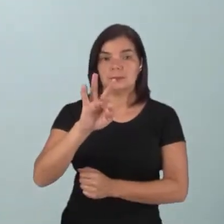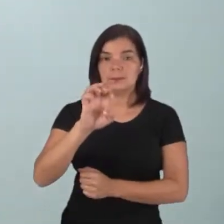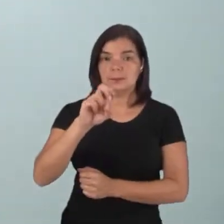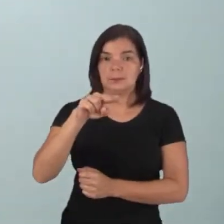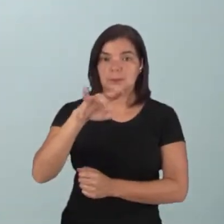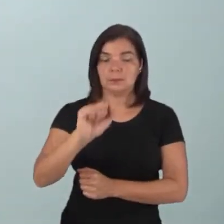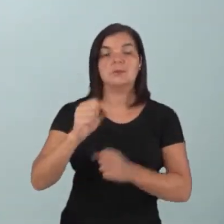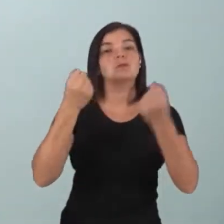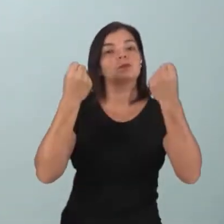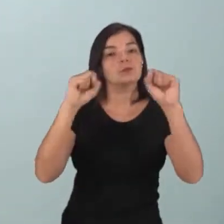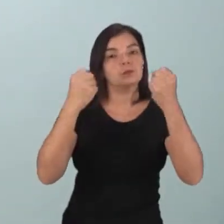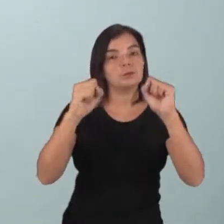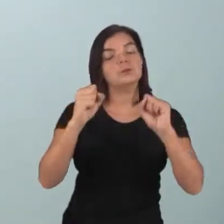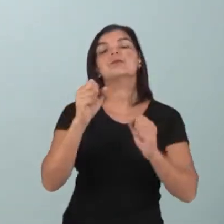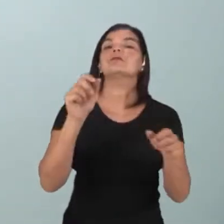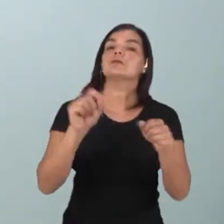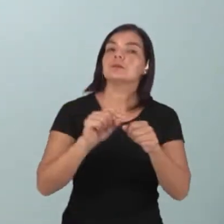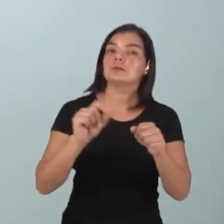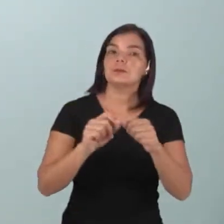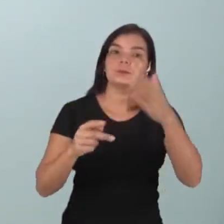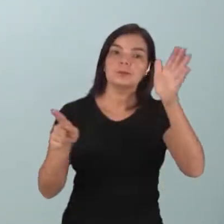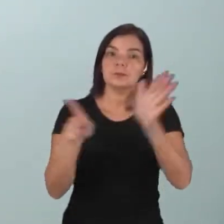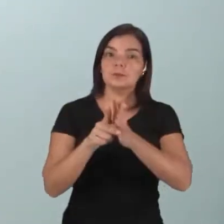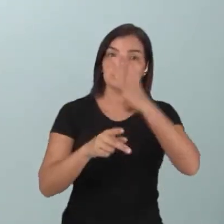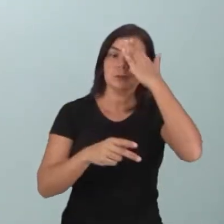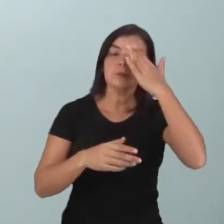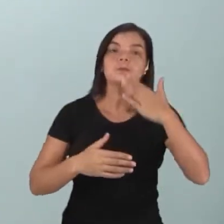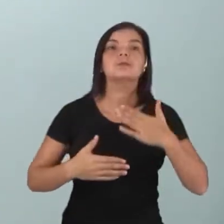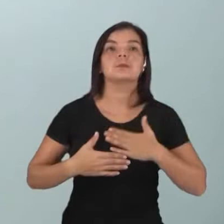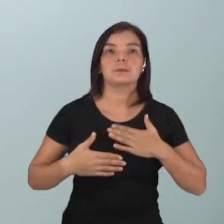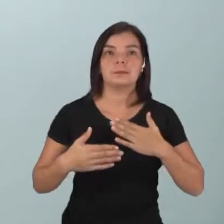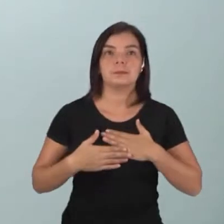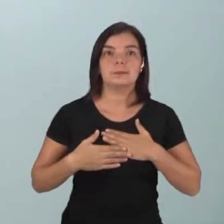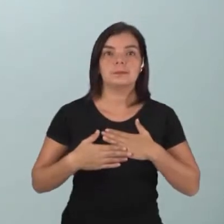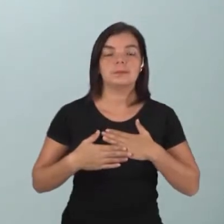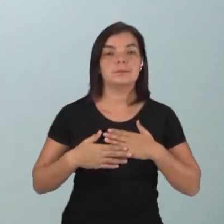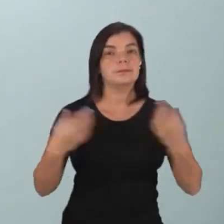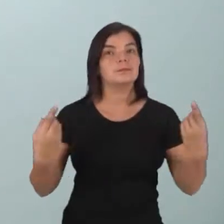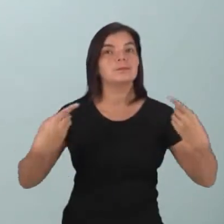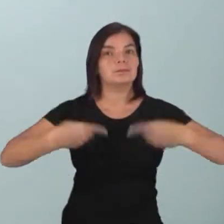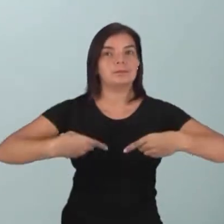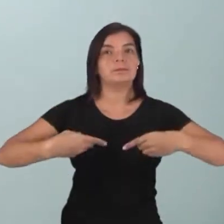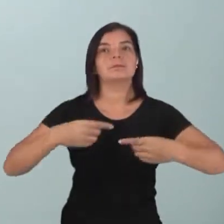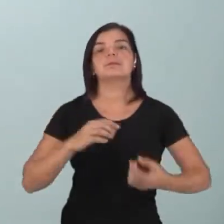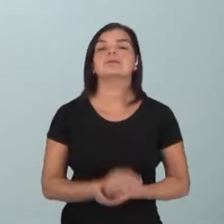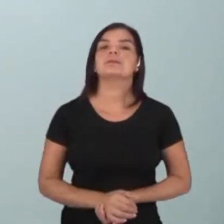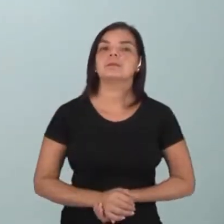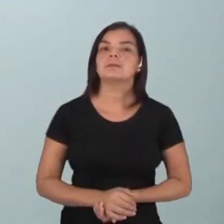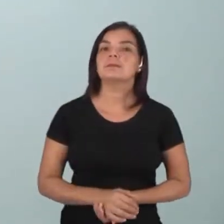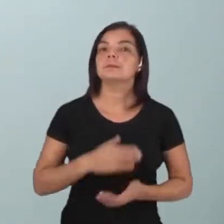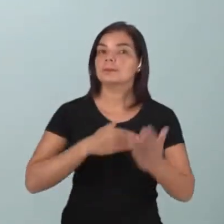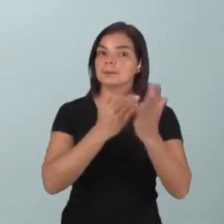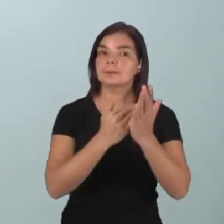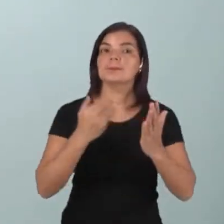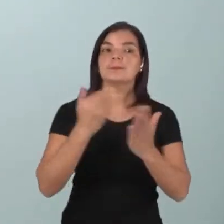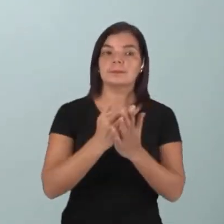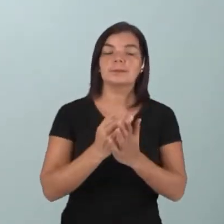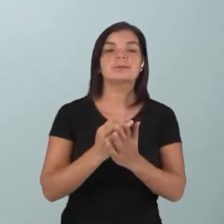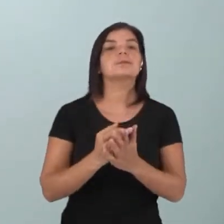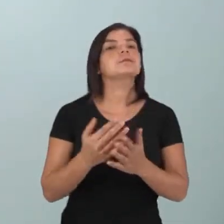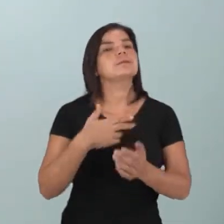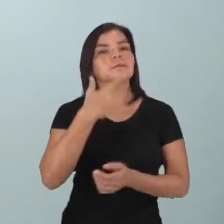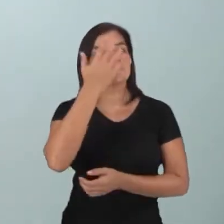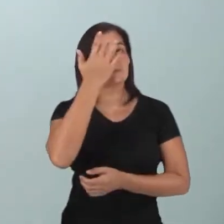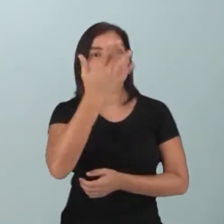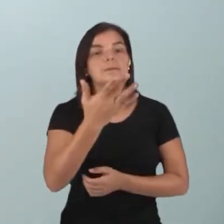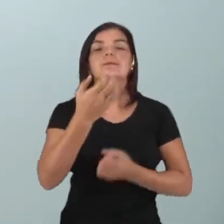São exercícios que você faz com seu próprio corpo para se desafiar, né? Para se superar. Então, é bem